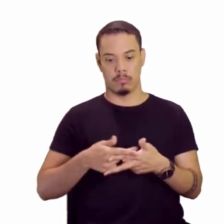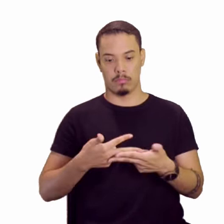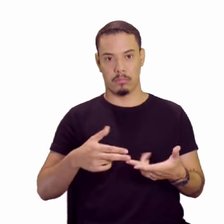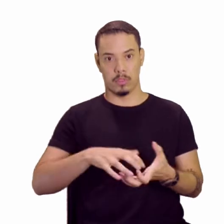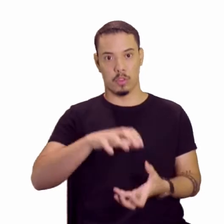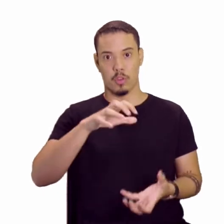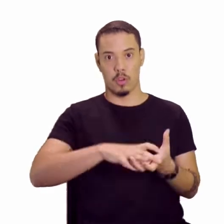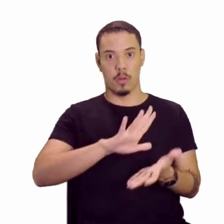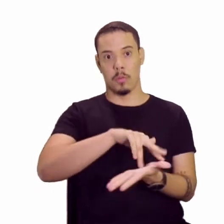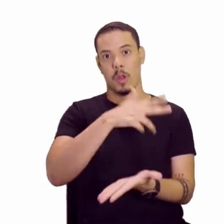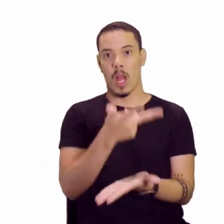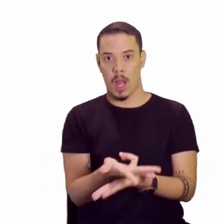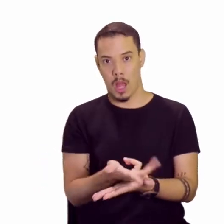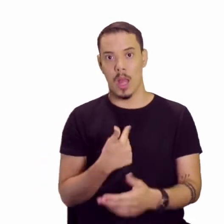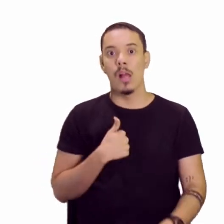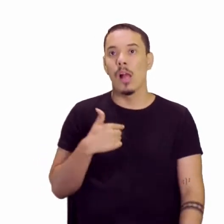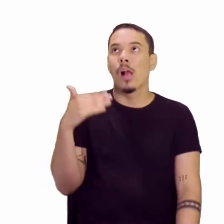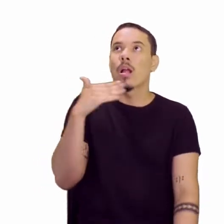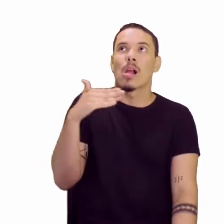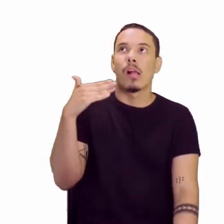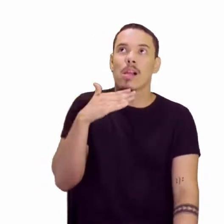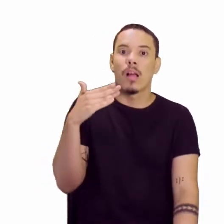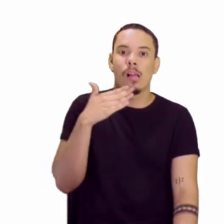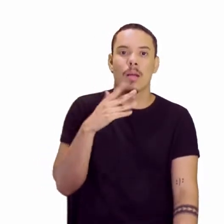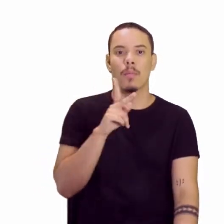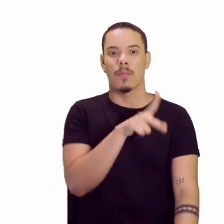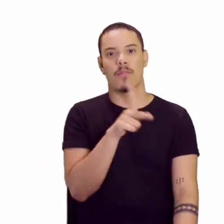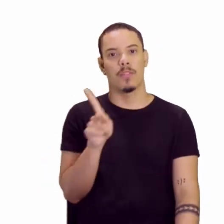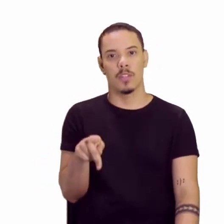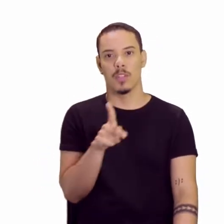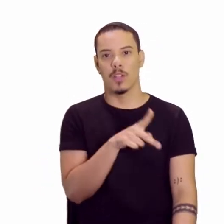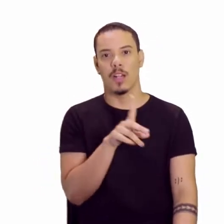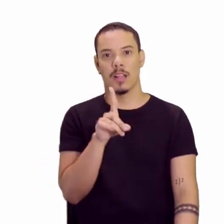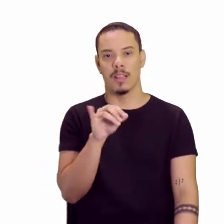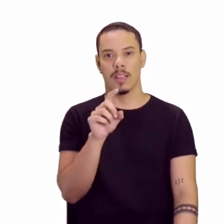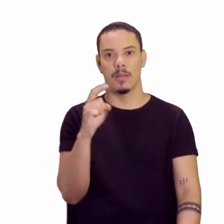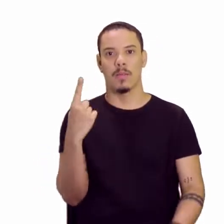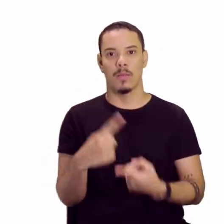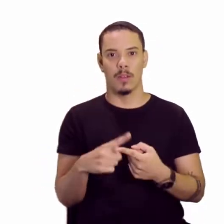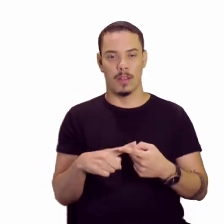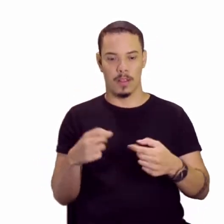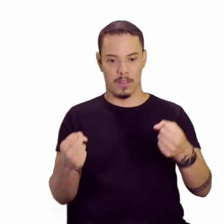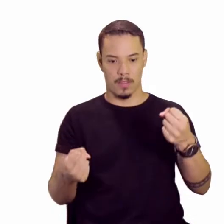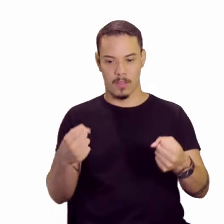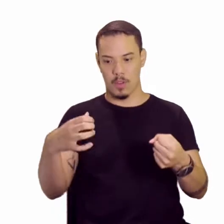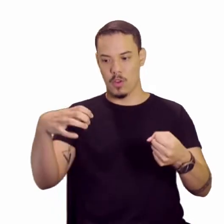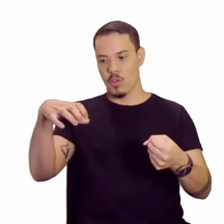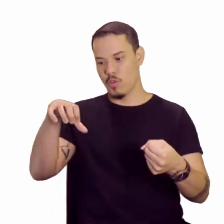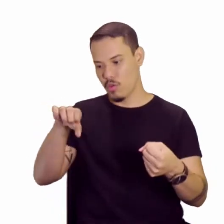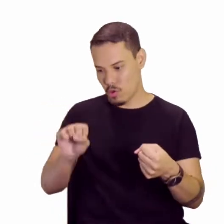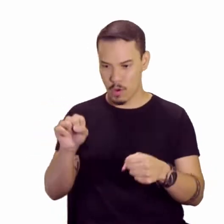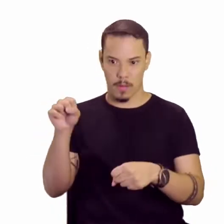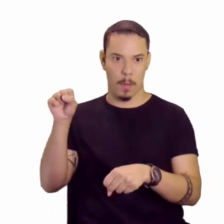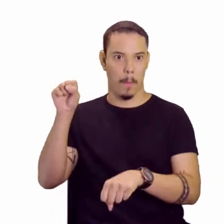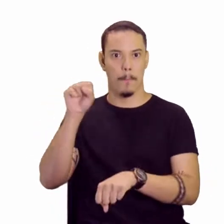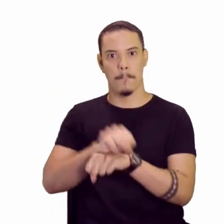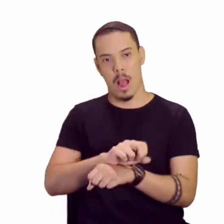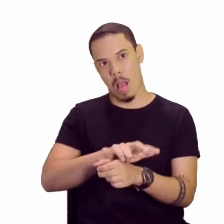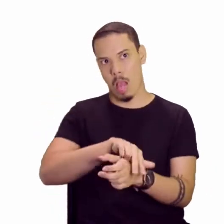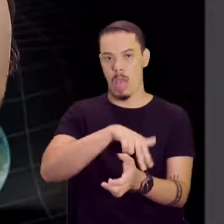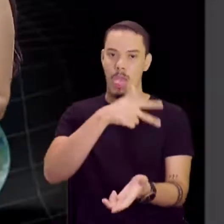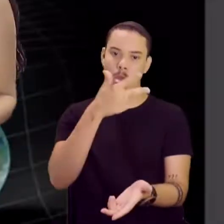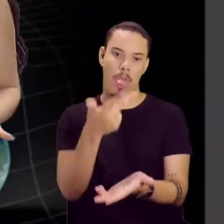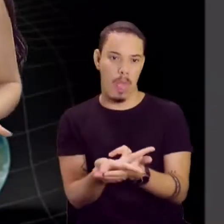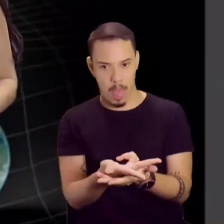sou desajeitado. Professora Deise, porque encontrou um freio na bicicleta e não conseguiu parar. Eu encontrei